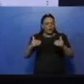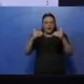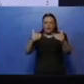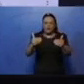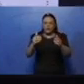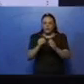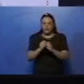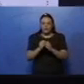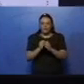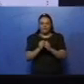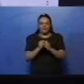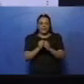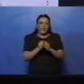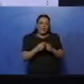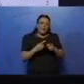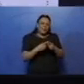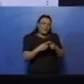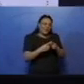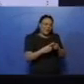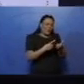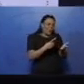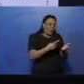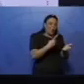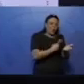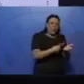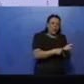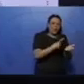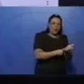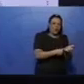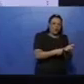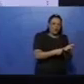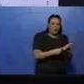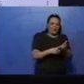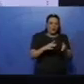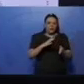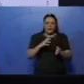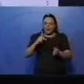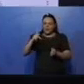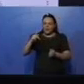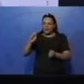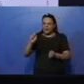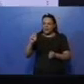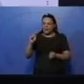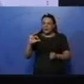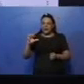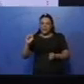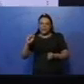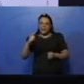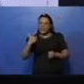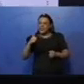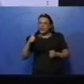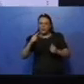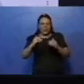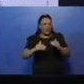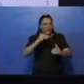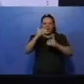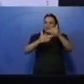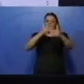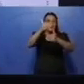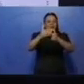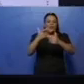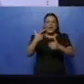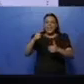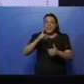se o Acordo de Paris de 2015 valer como marco mais recente de progresso, de lá para cá houve